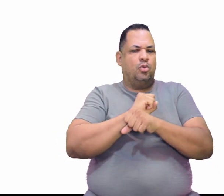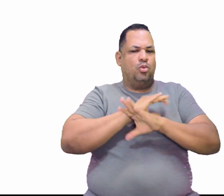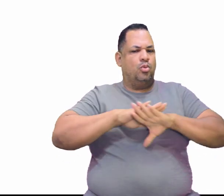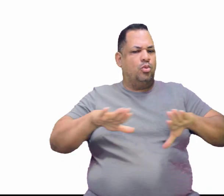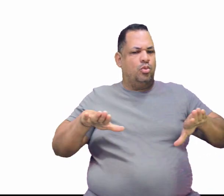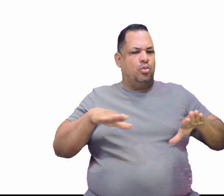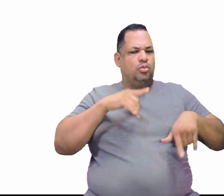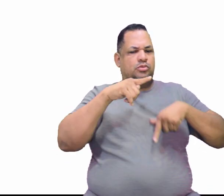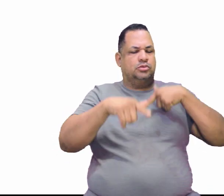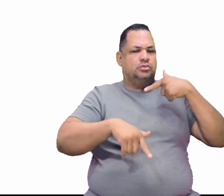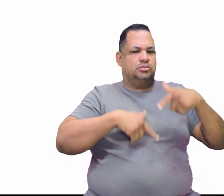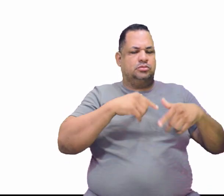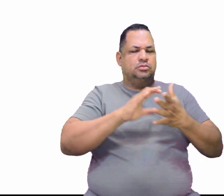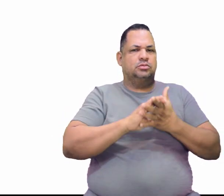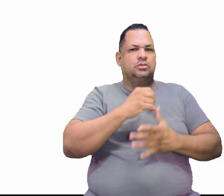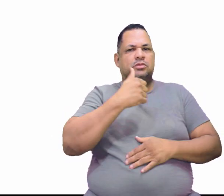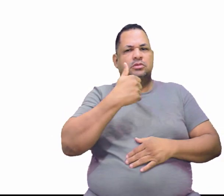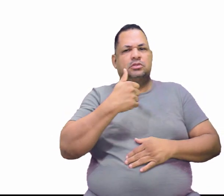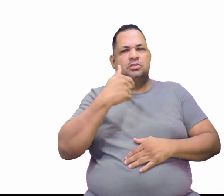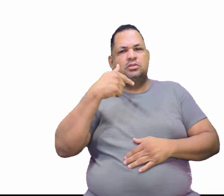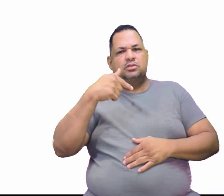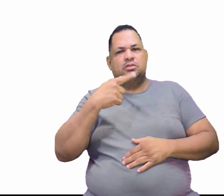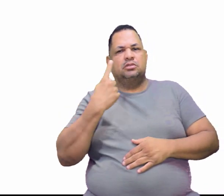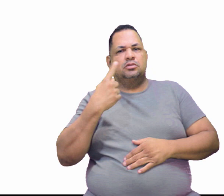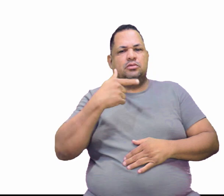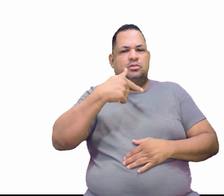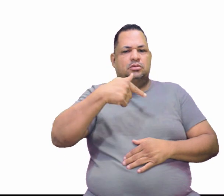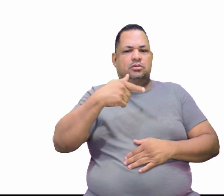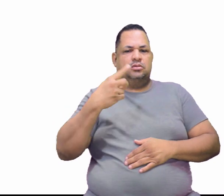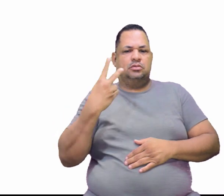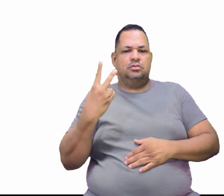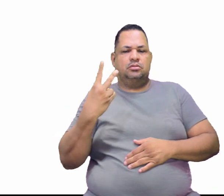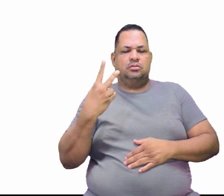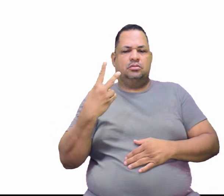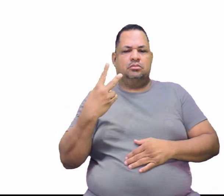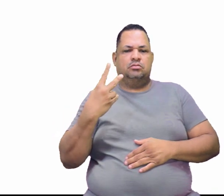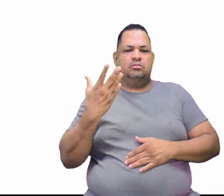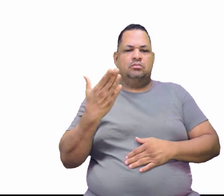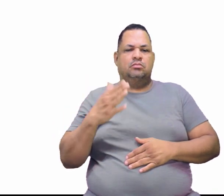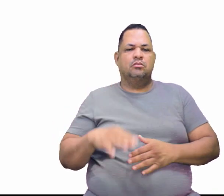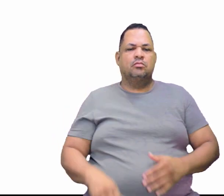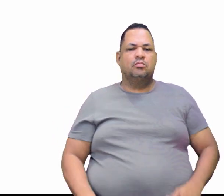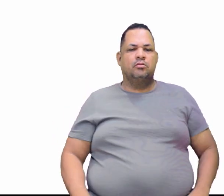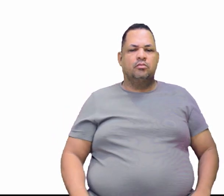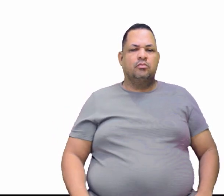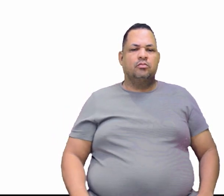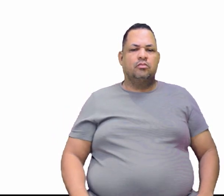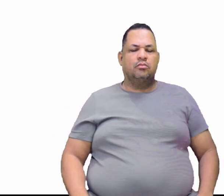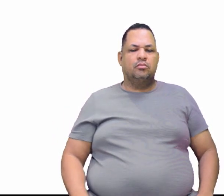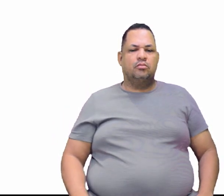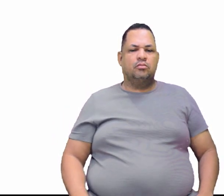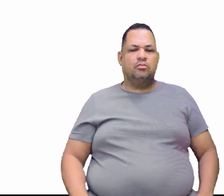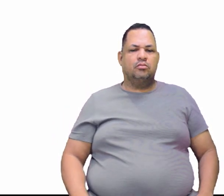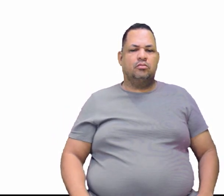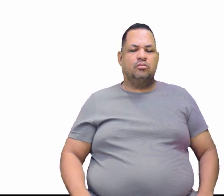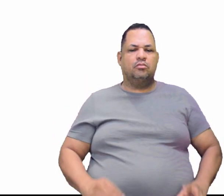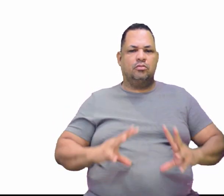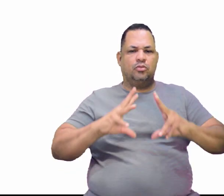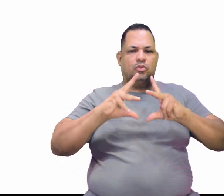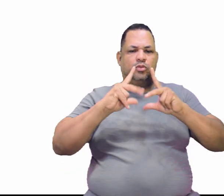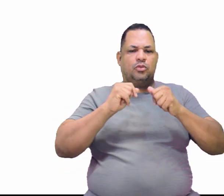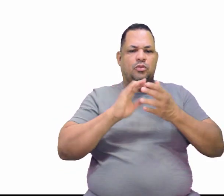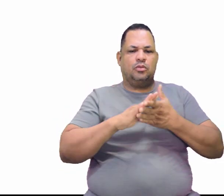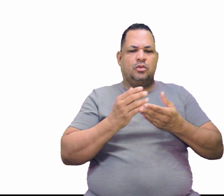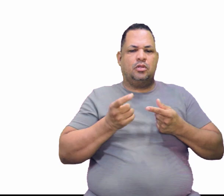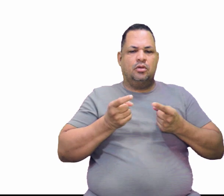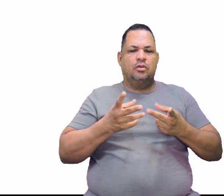desativada, 71, 72, boa parte do que